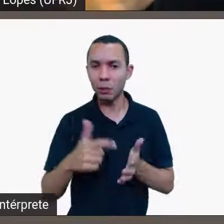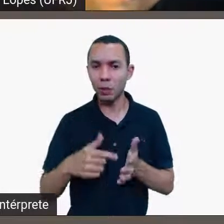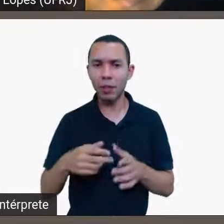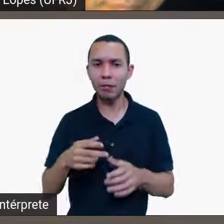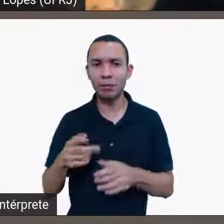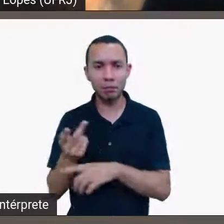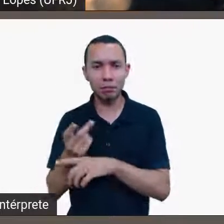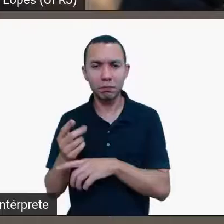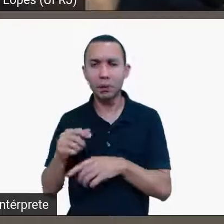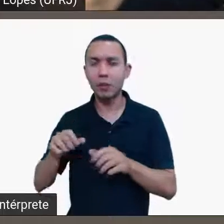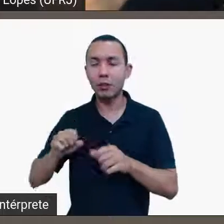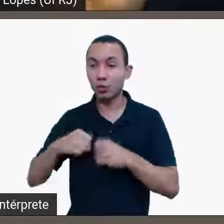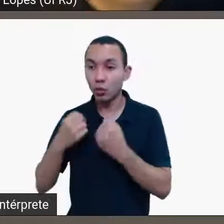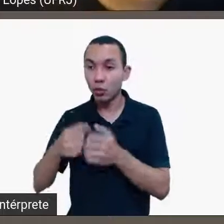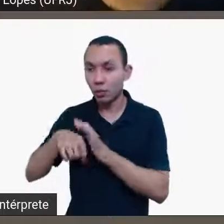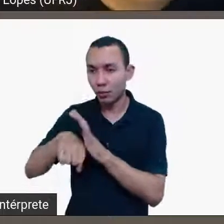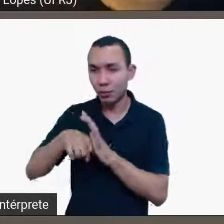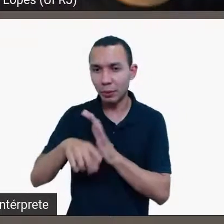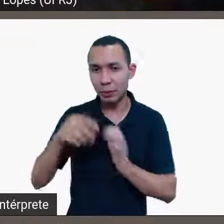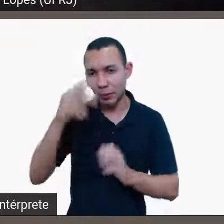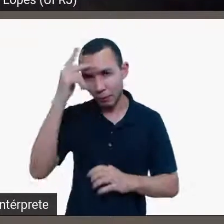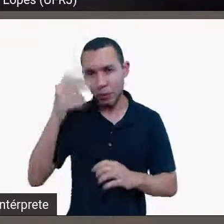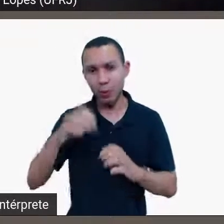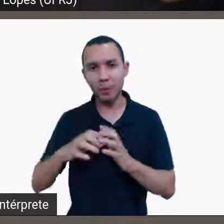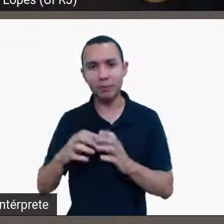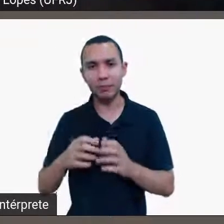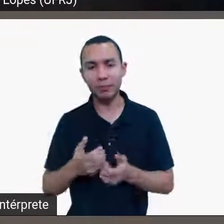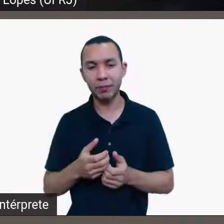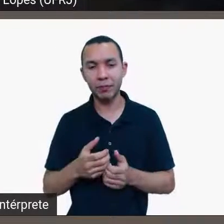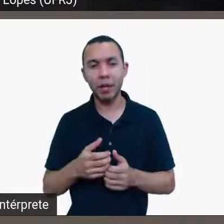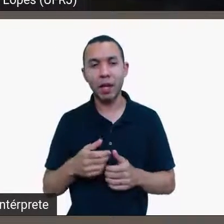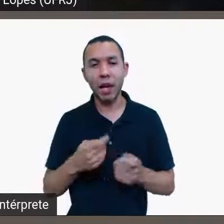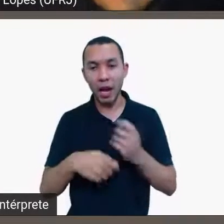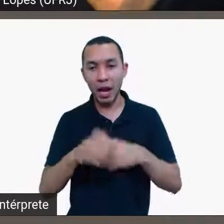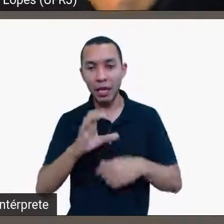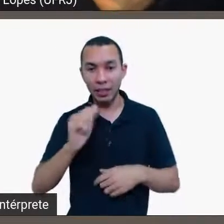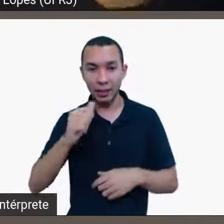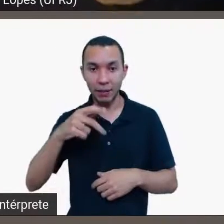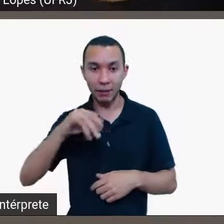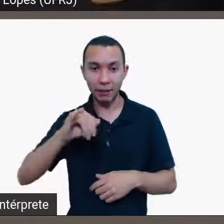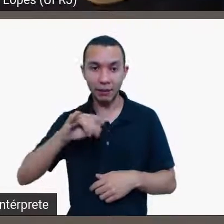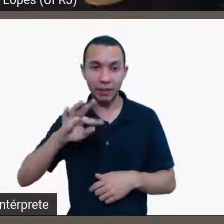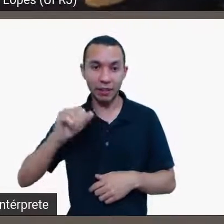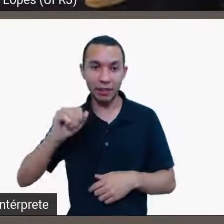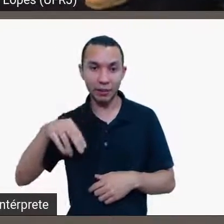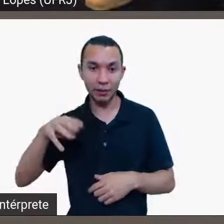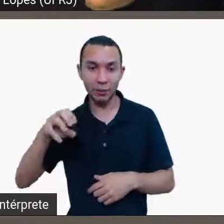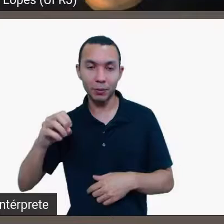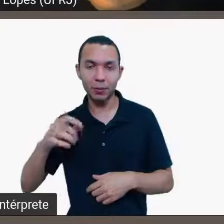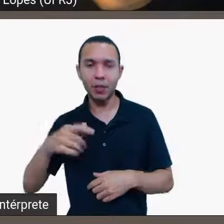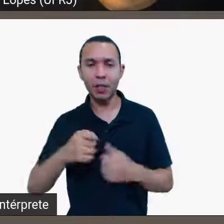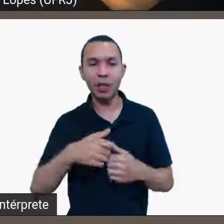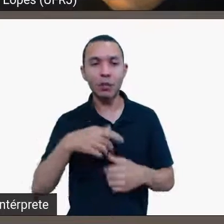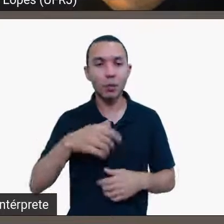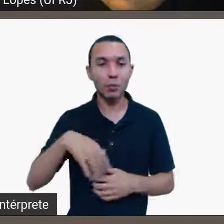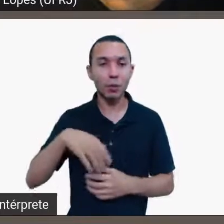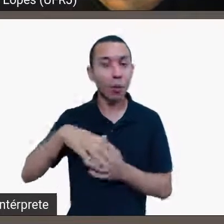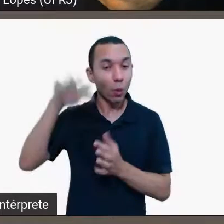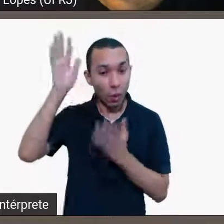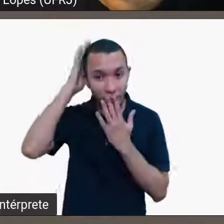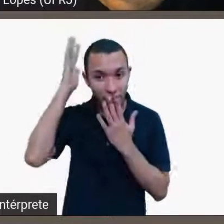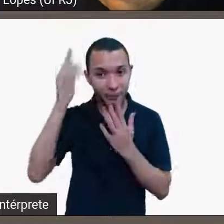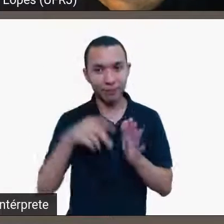parte do capitalista que lá vivia, escalpelar os índios, praticamente.